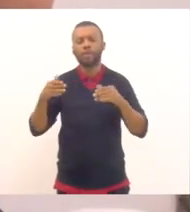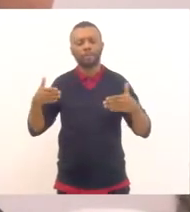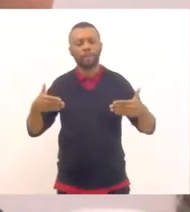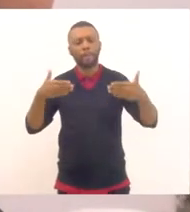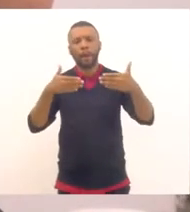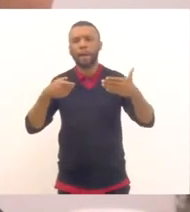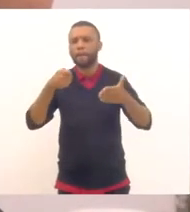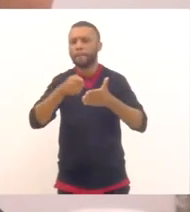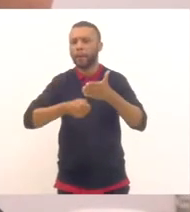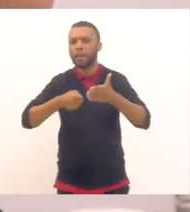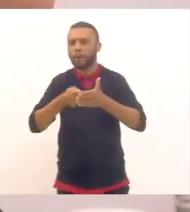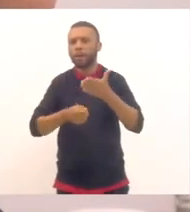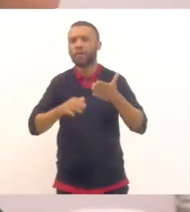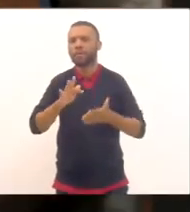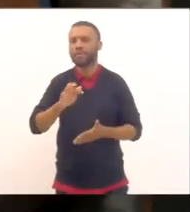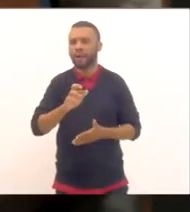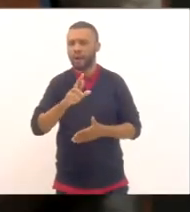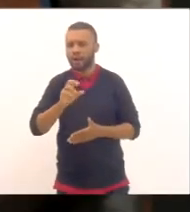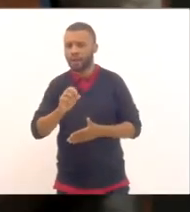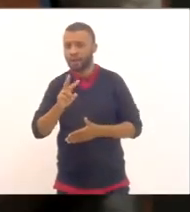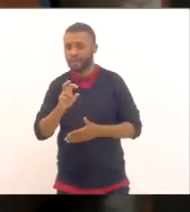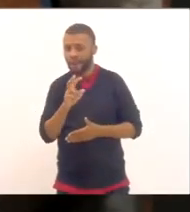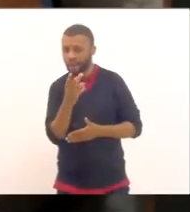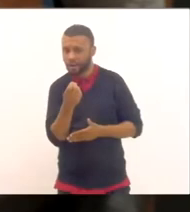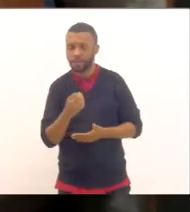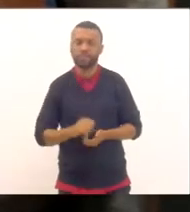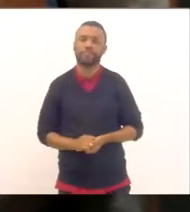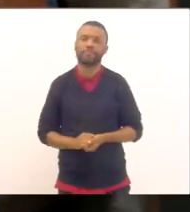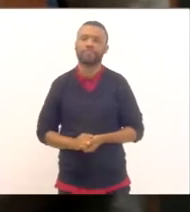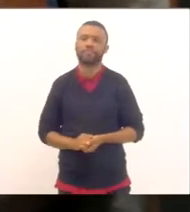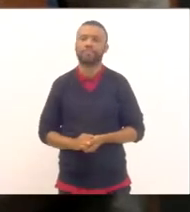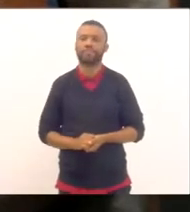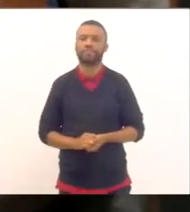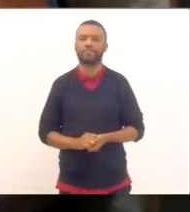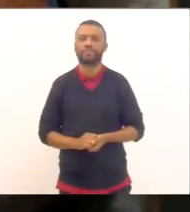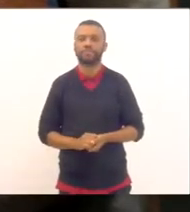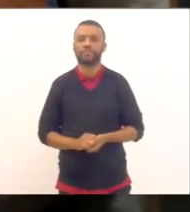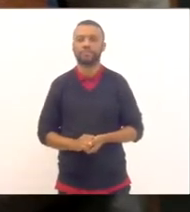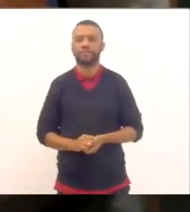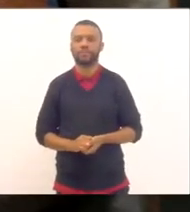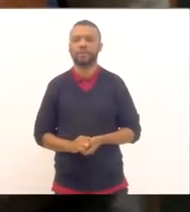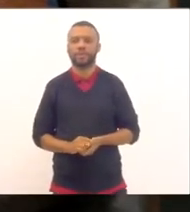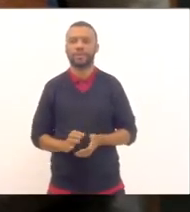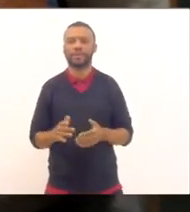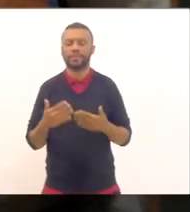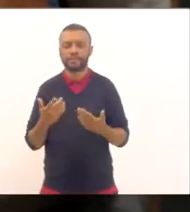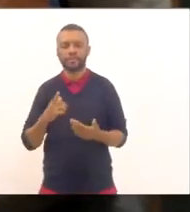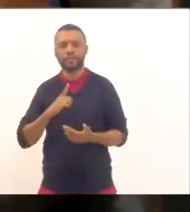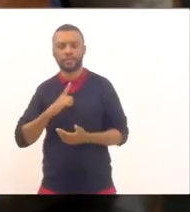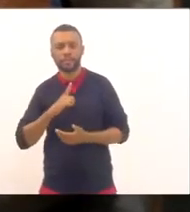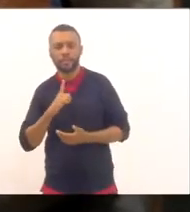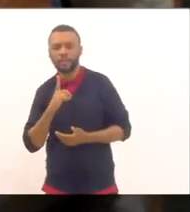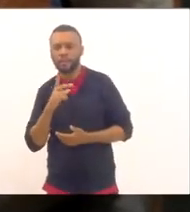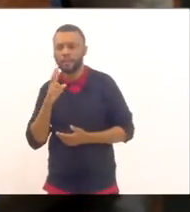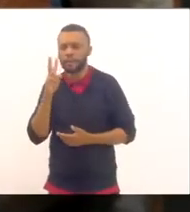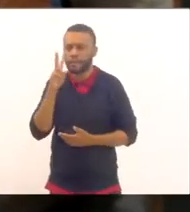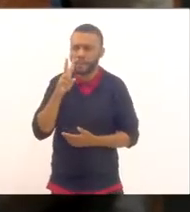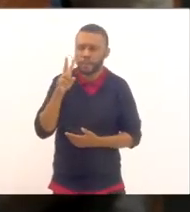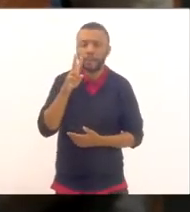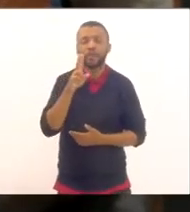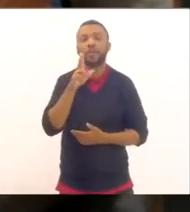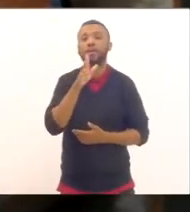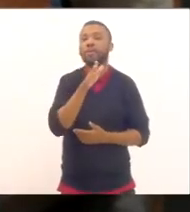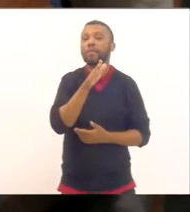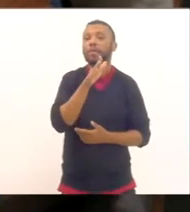e imediato os ferro-velhos deputada é e eu tenho eu tenho ido ao céu